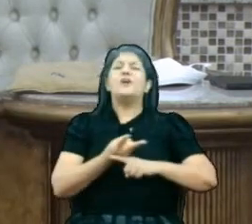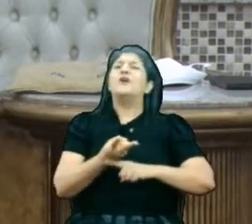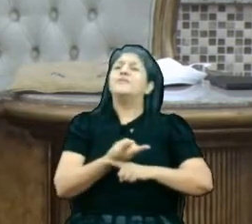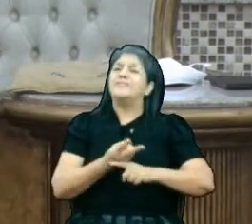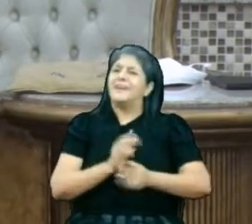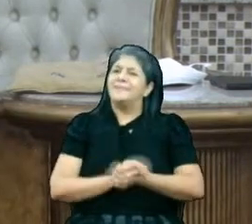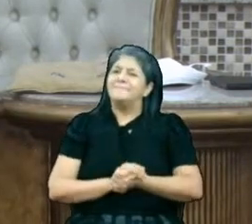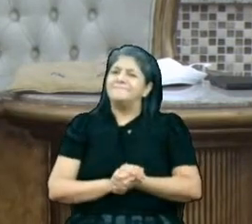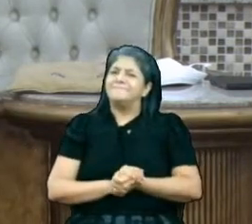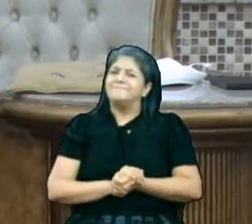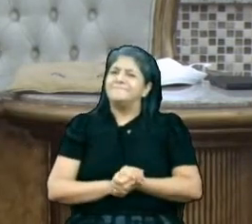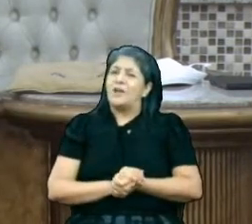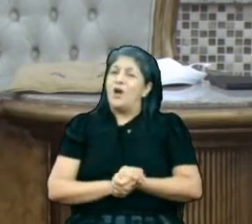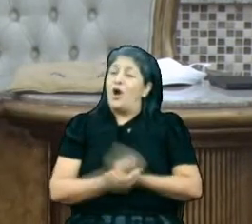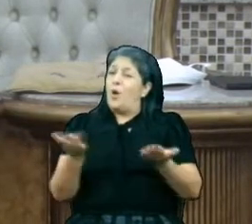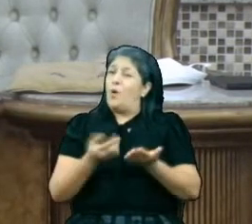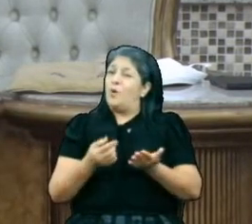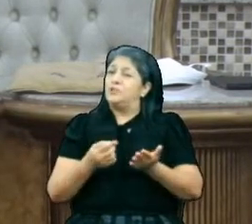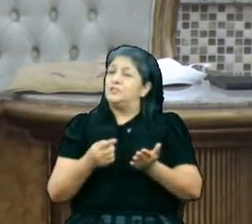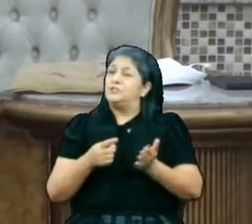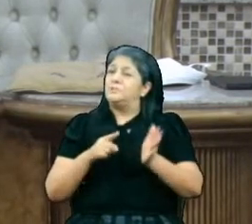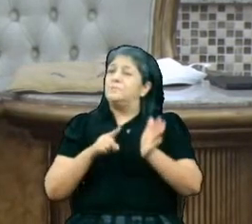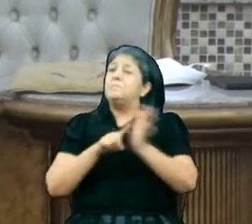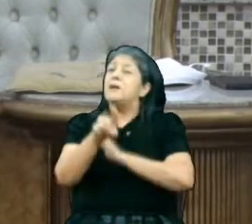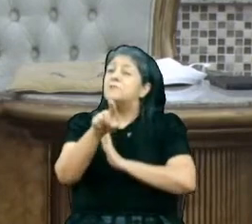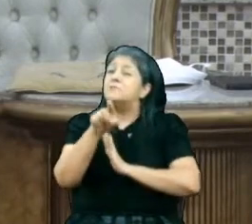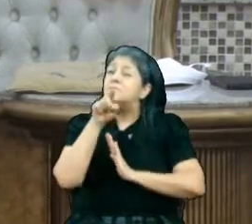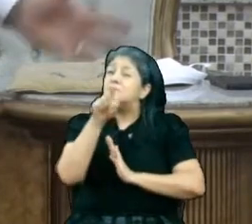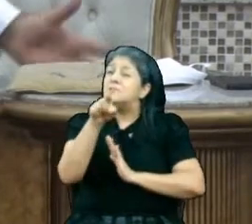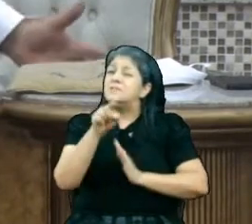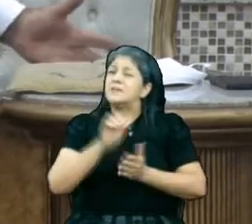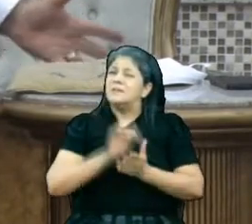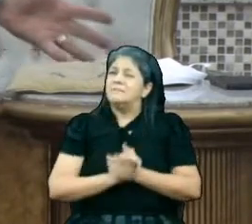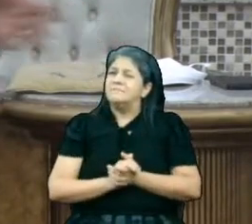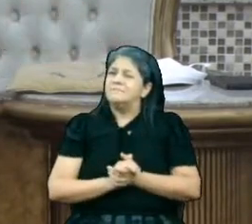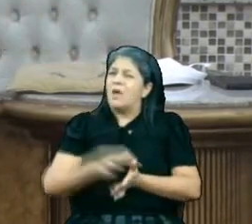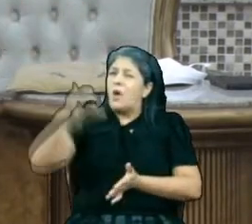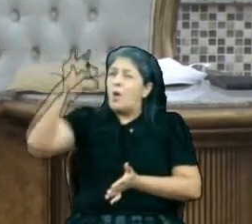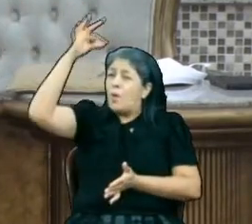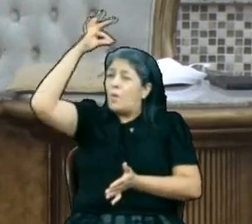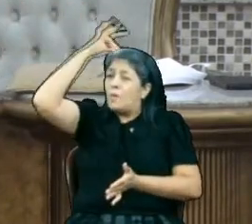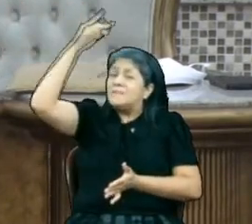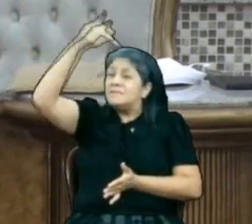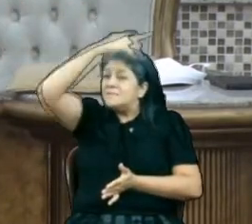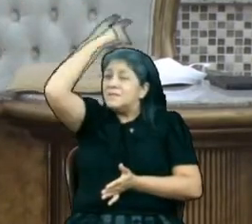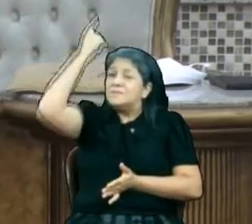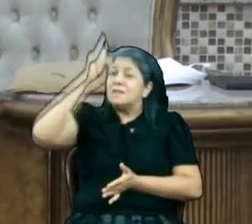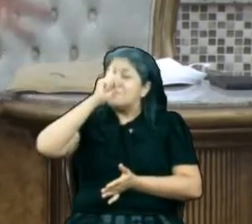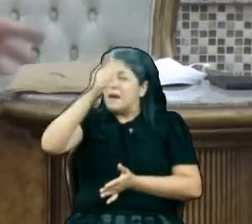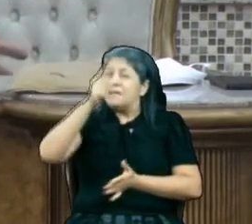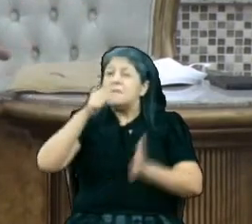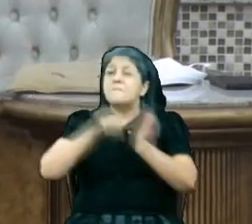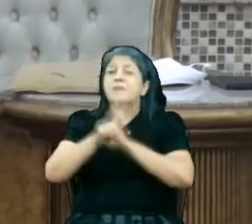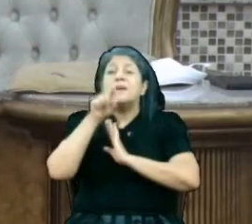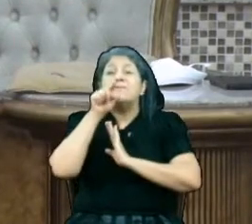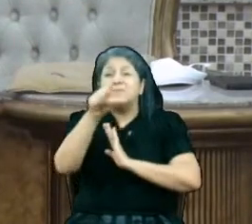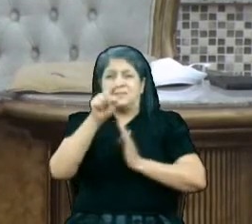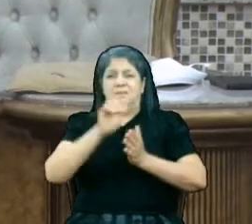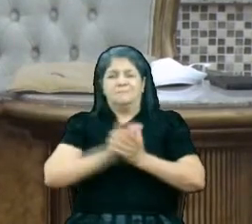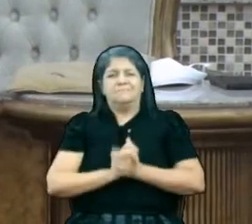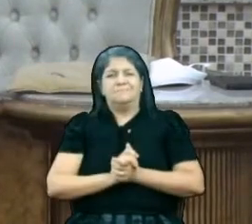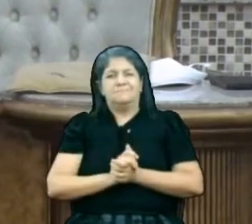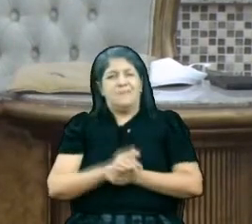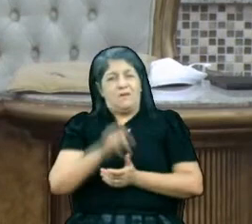e o Espírito Santo te pergunta que hoje você está conformado em perder algo de valor na sua